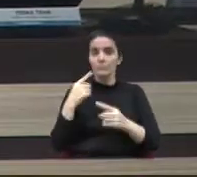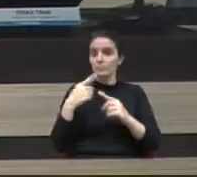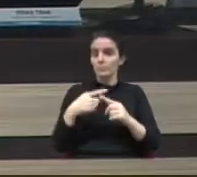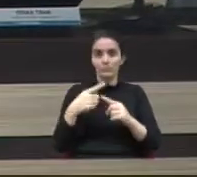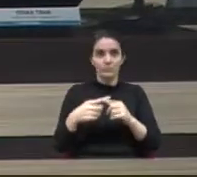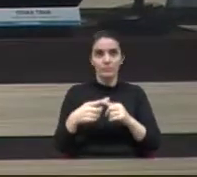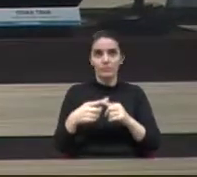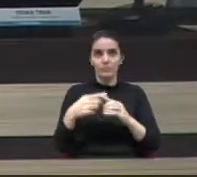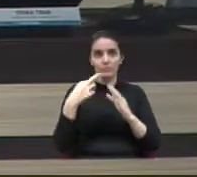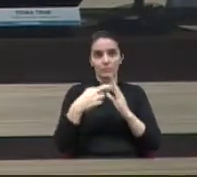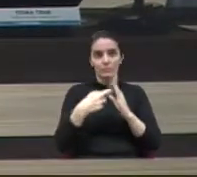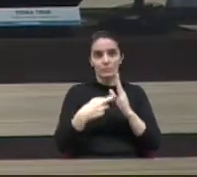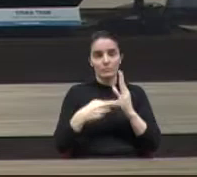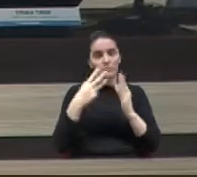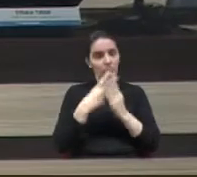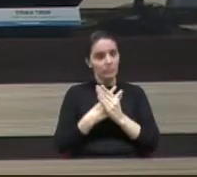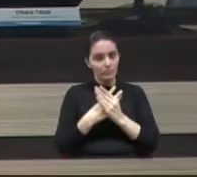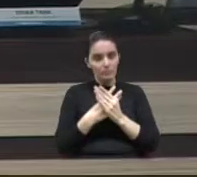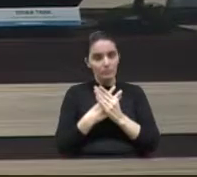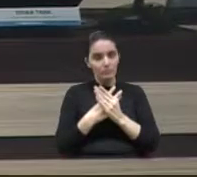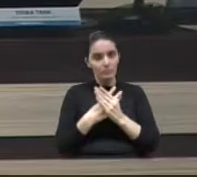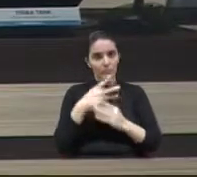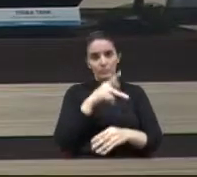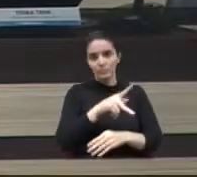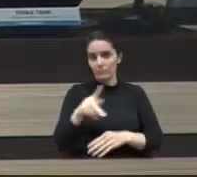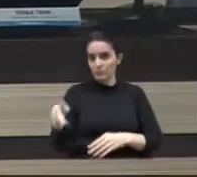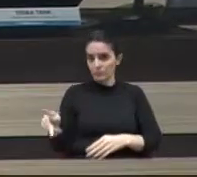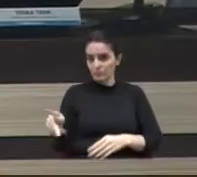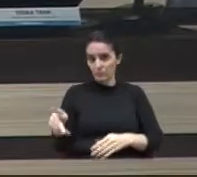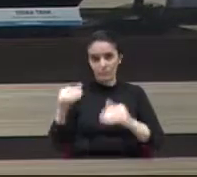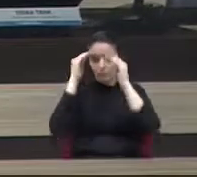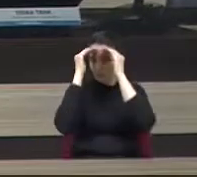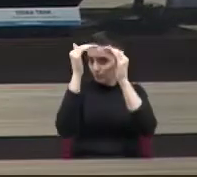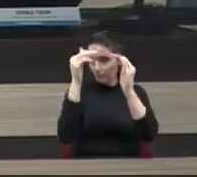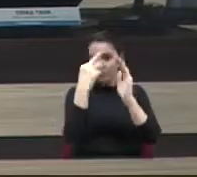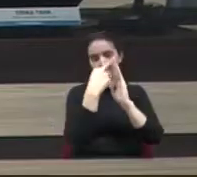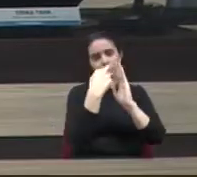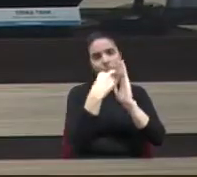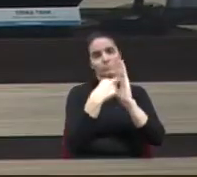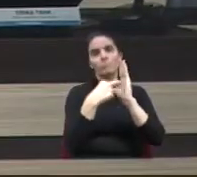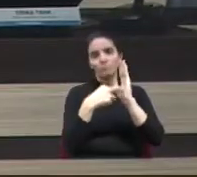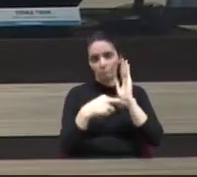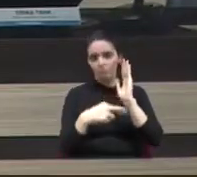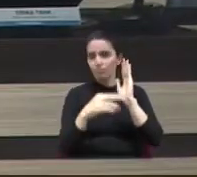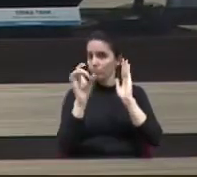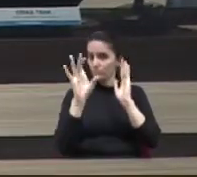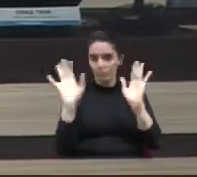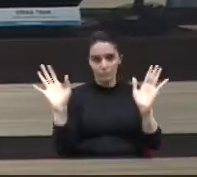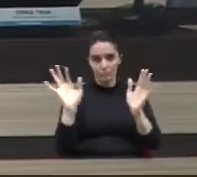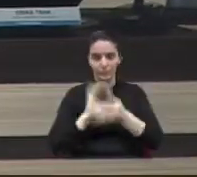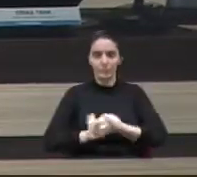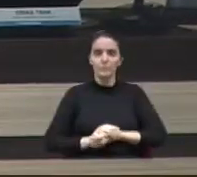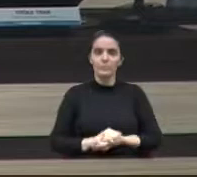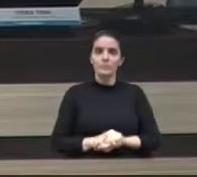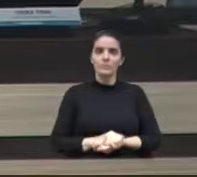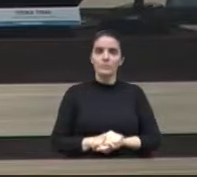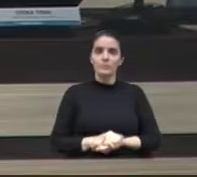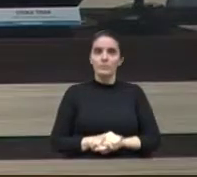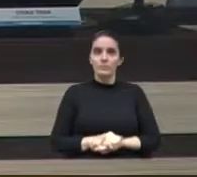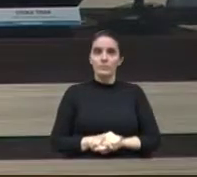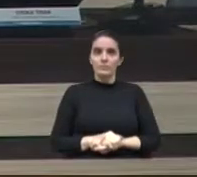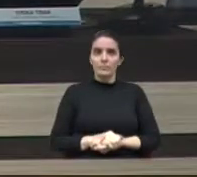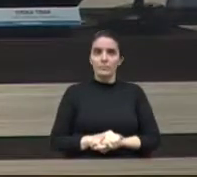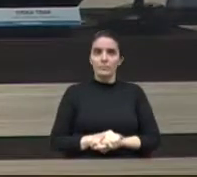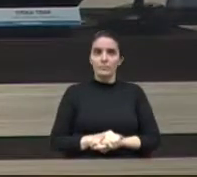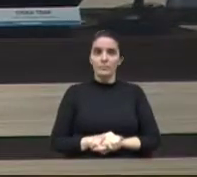um regimento interno. Eu estou apenas cumprindo o que o regimento interno da casa diz. Só isso. Questão de ordem, presidente. Uma questão de